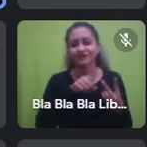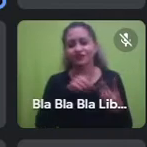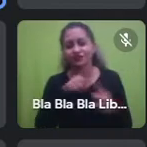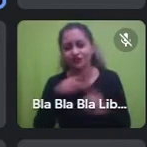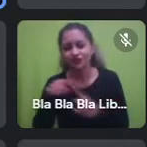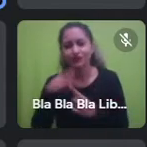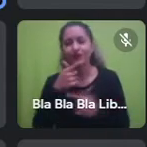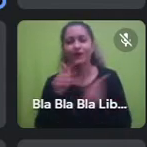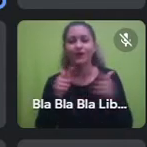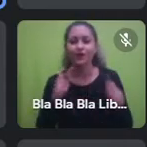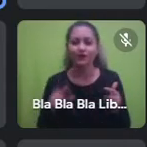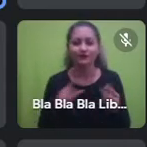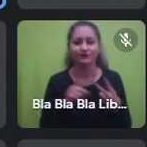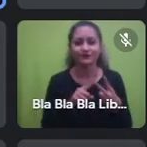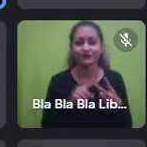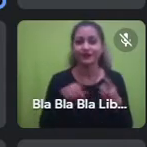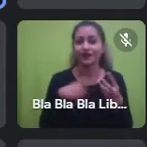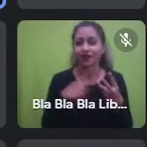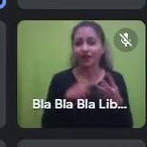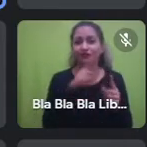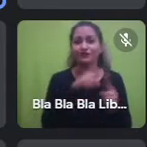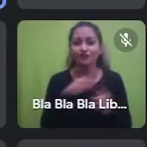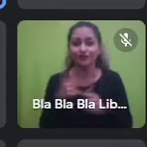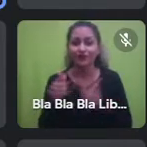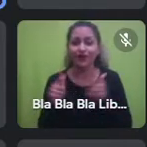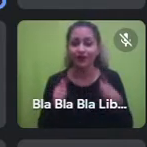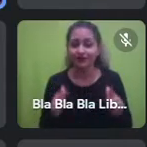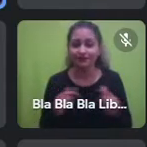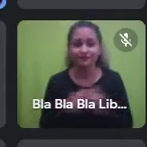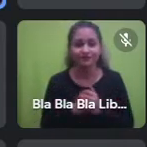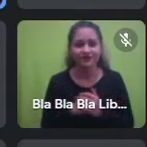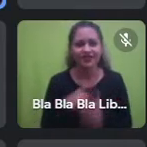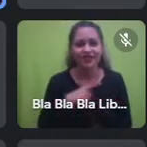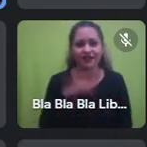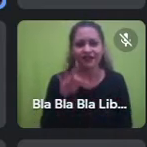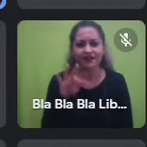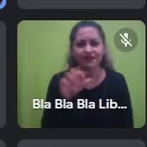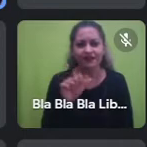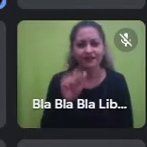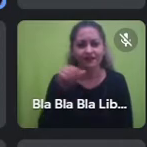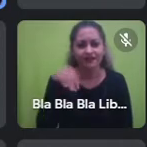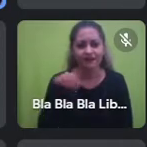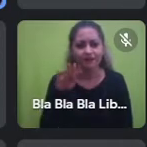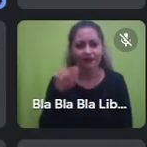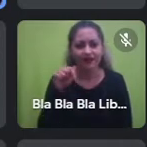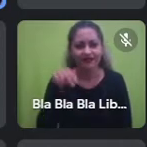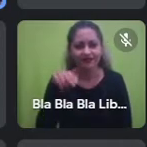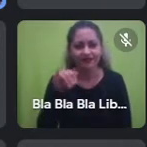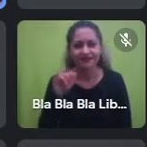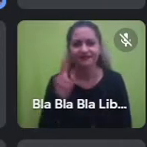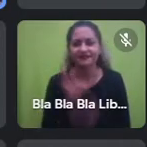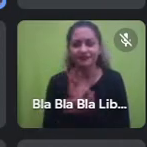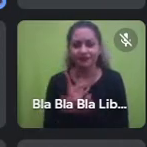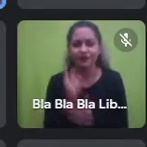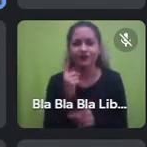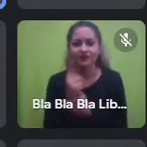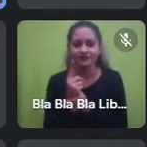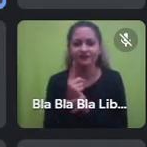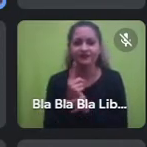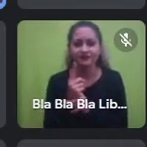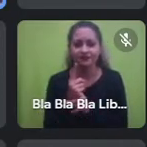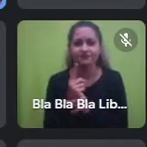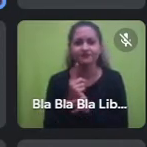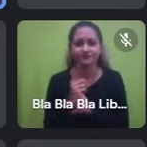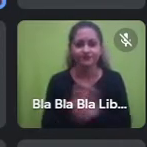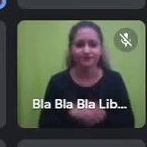que é o piau flamengo. Aqui o tambaqui sempre tem, porque é do tanque. Serra-salmos